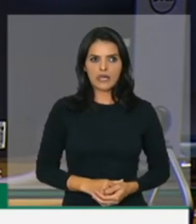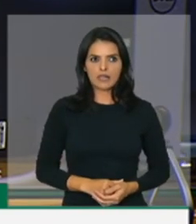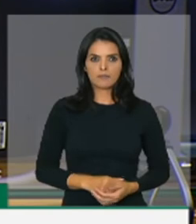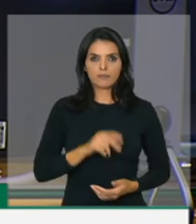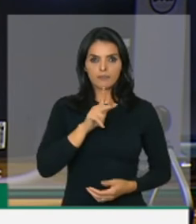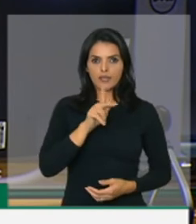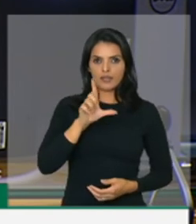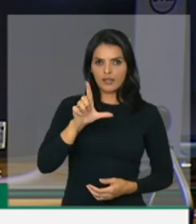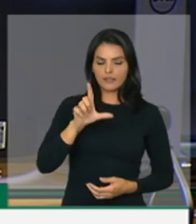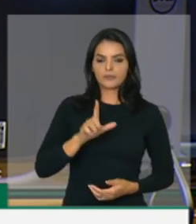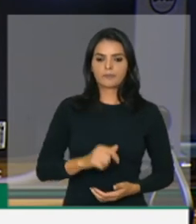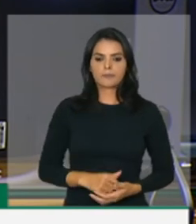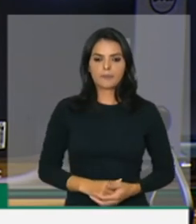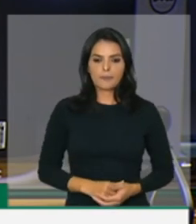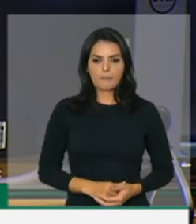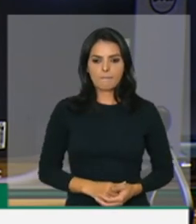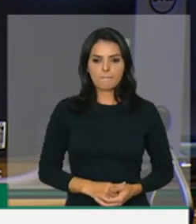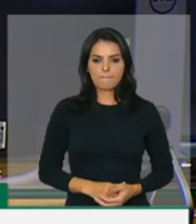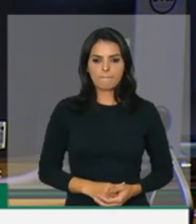PL.